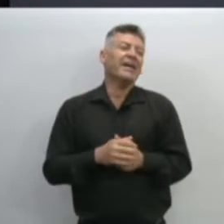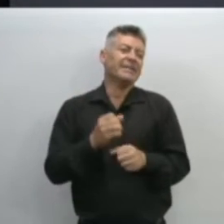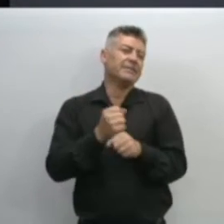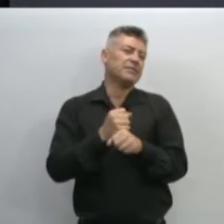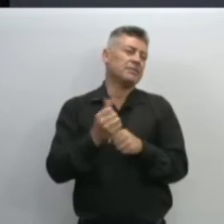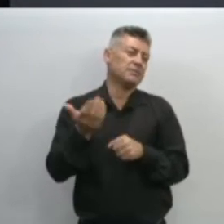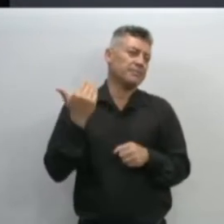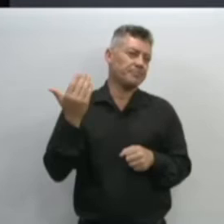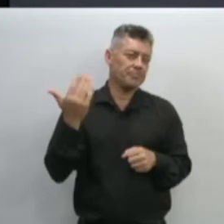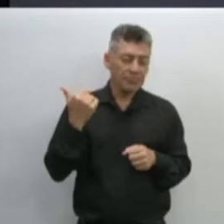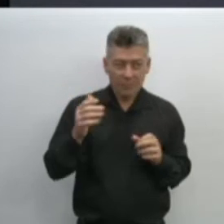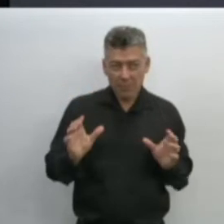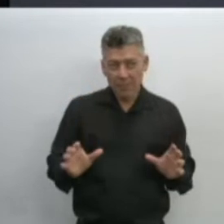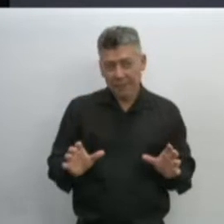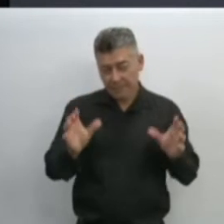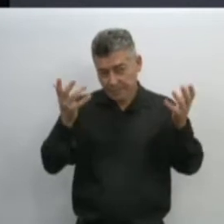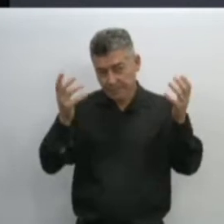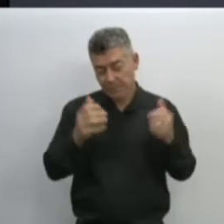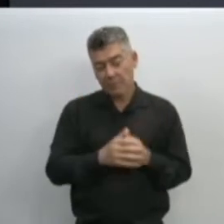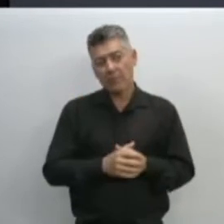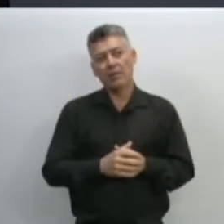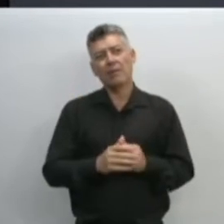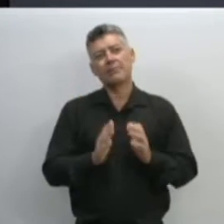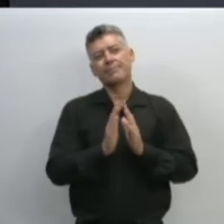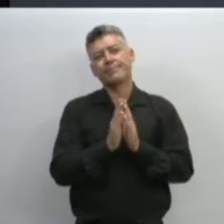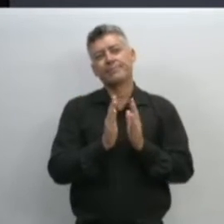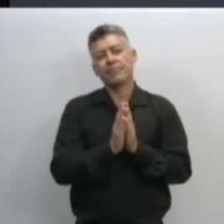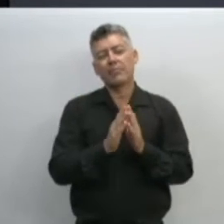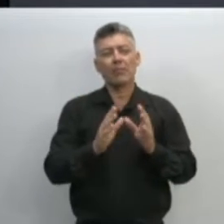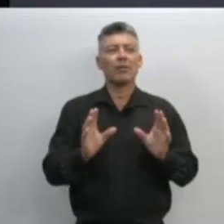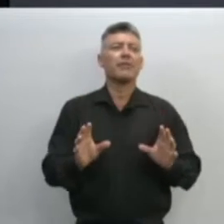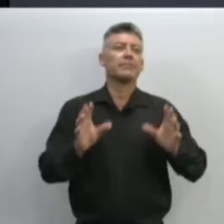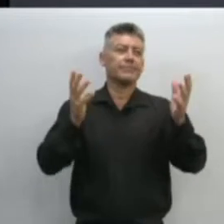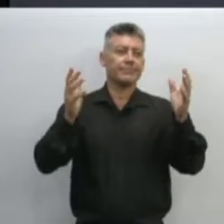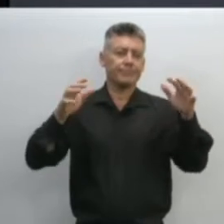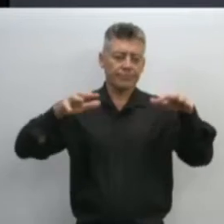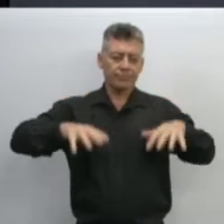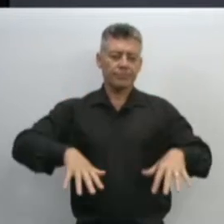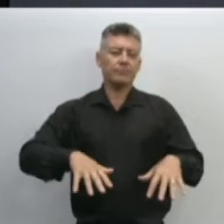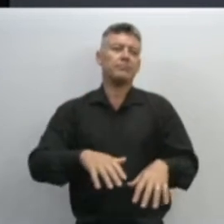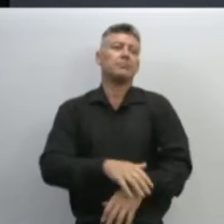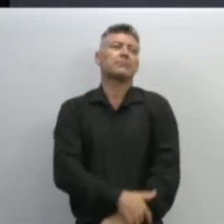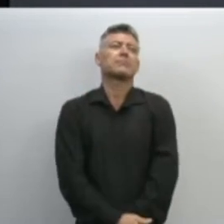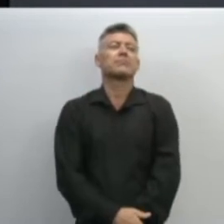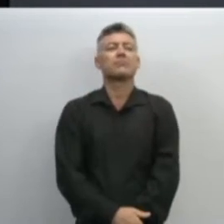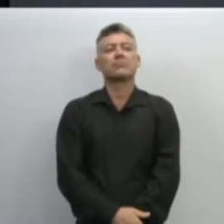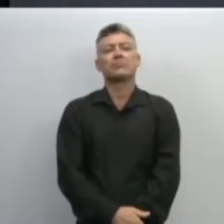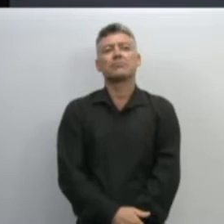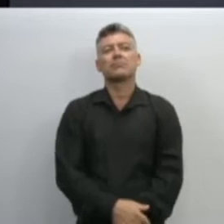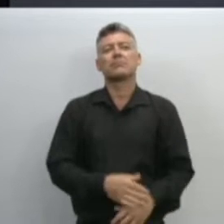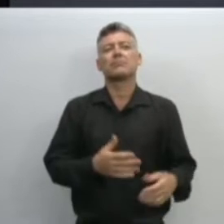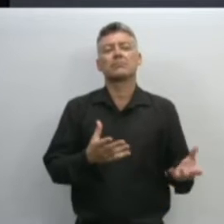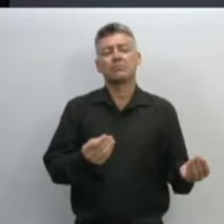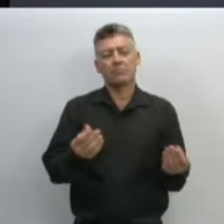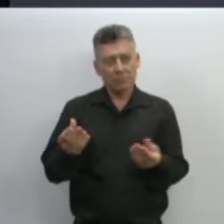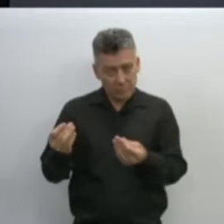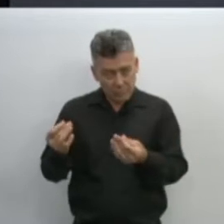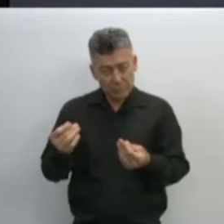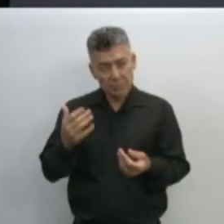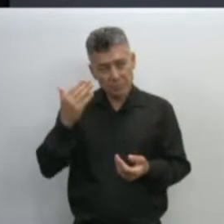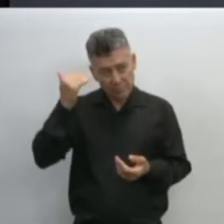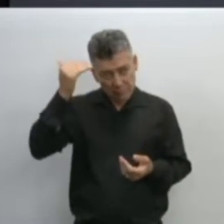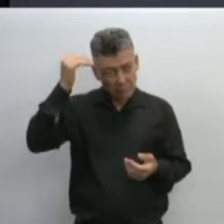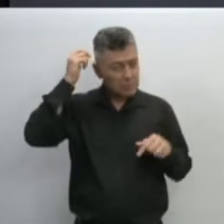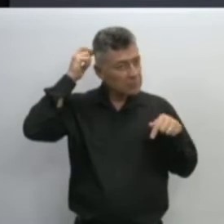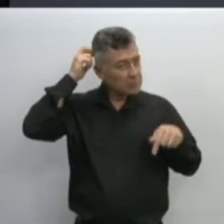passado, esteve comemorando seu aniversário aqui, em show aqui. Tem muitos fãs na cidade natal e